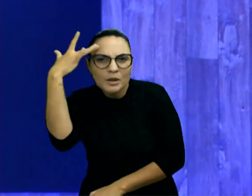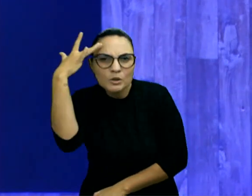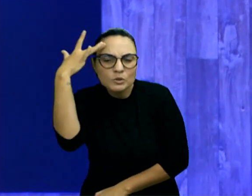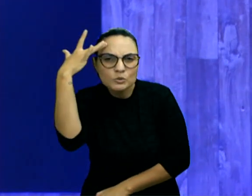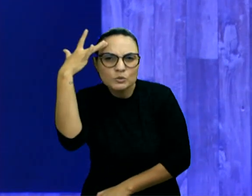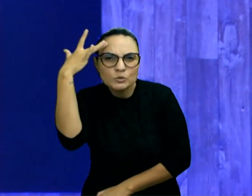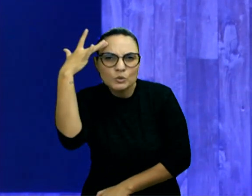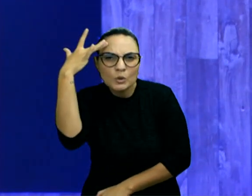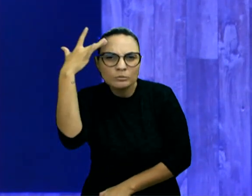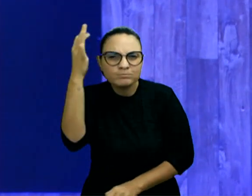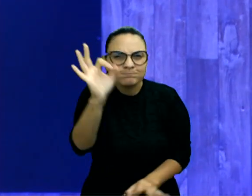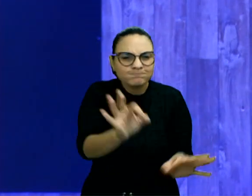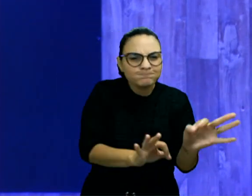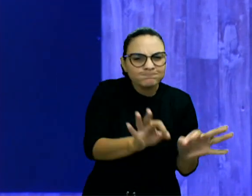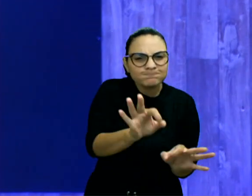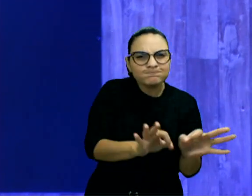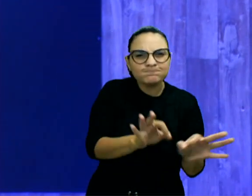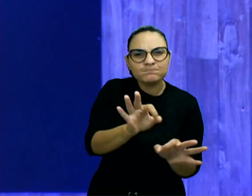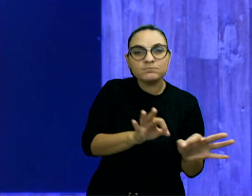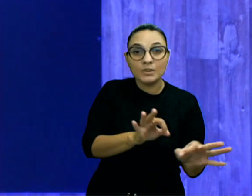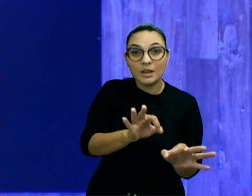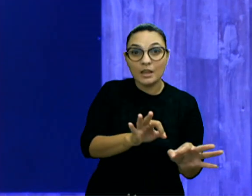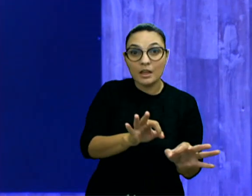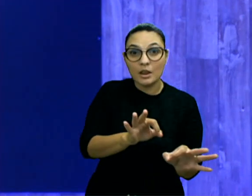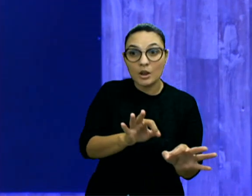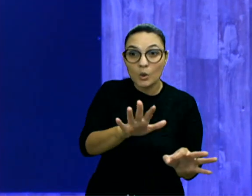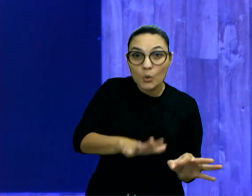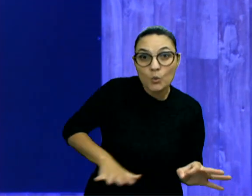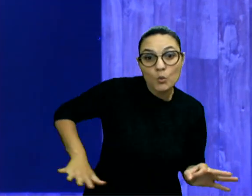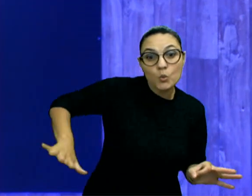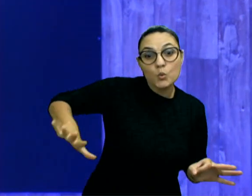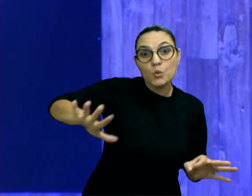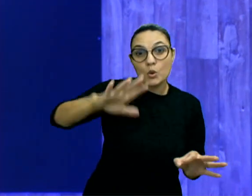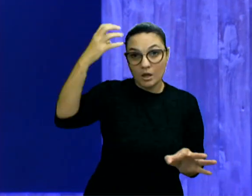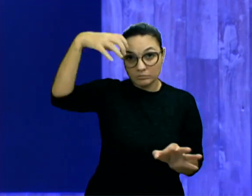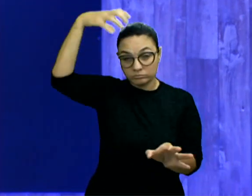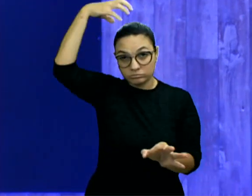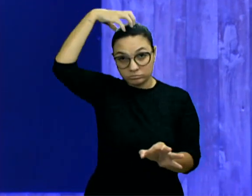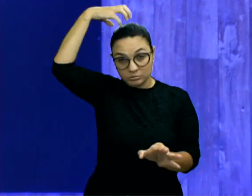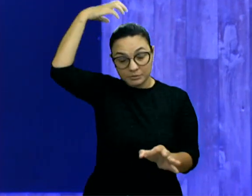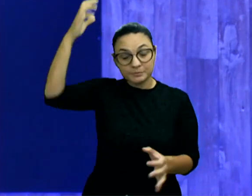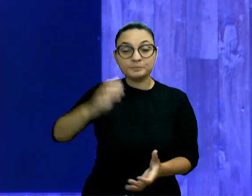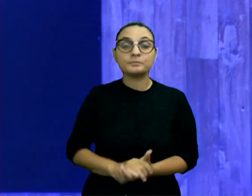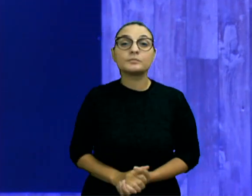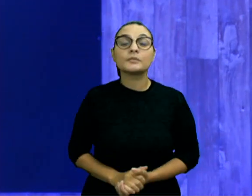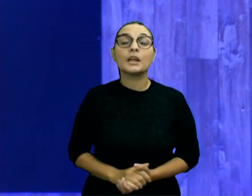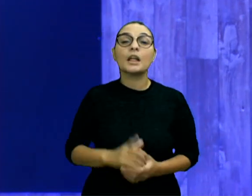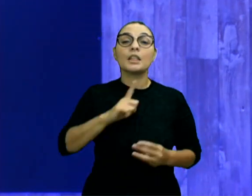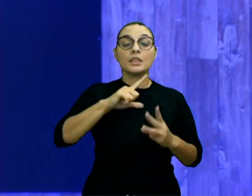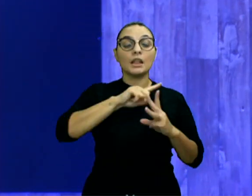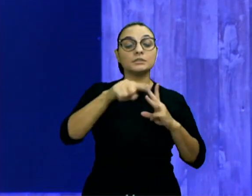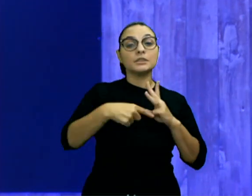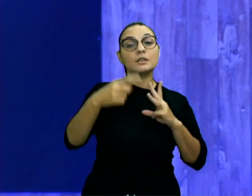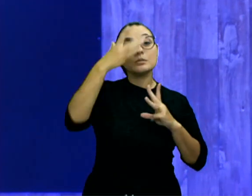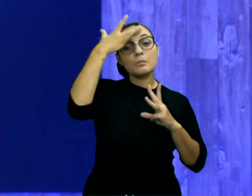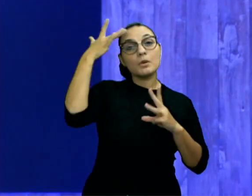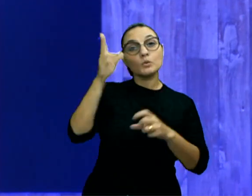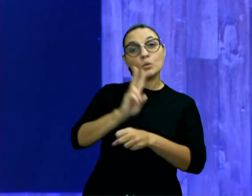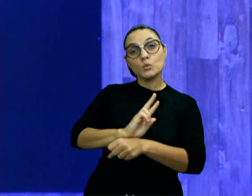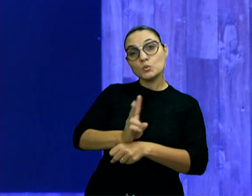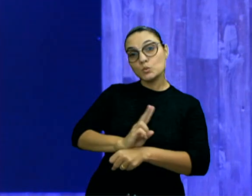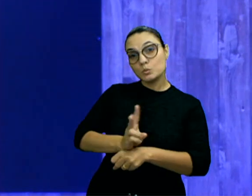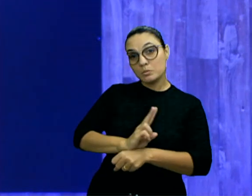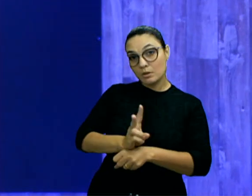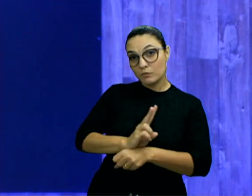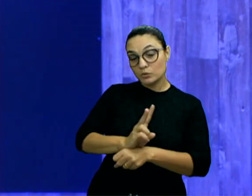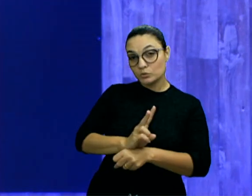todo o reino e colocou 3 supervisores sobre eles, um dos quais era Daniel. Os